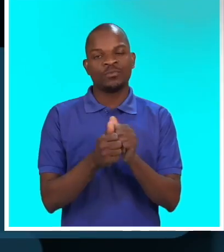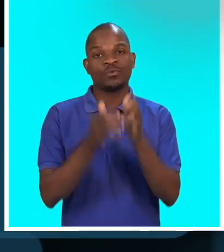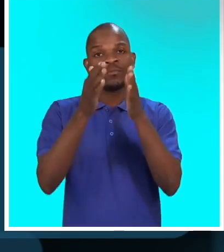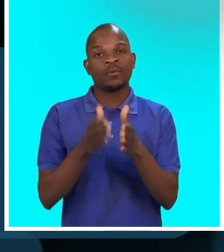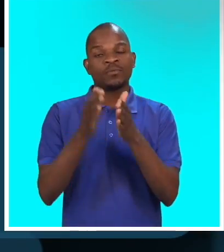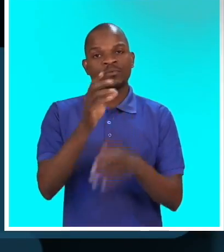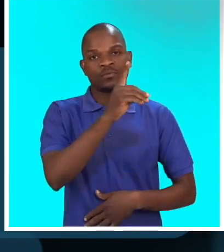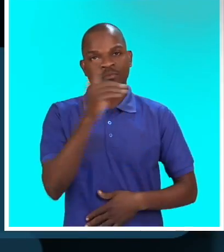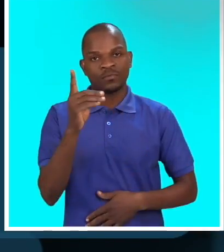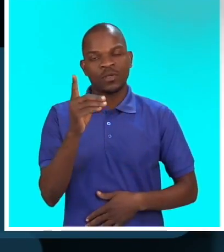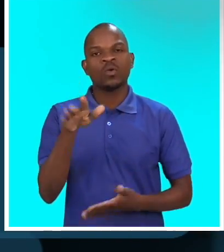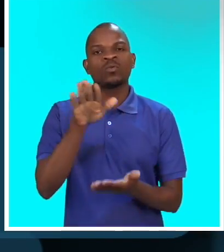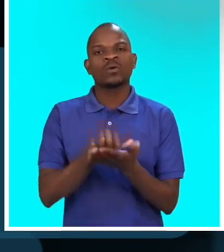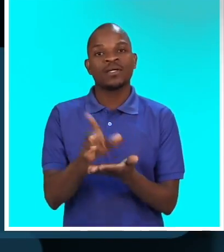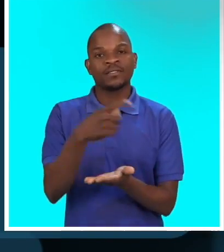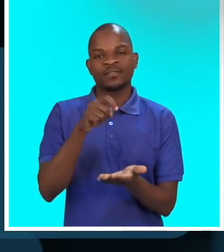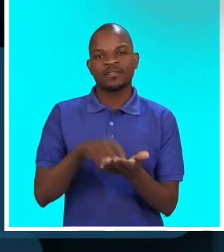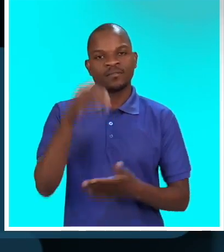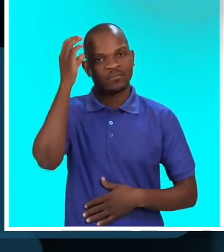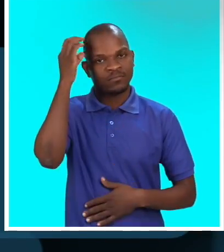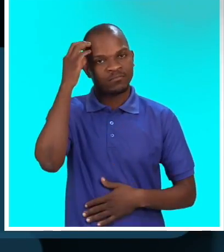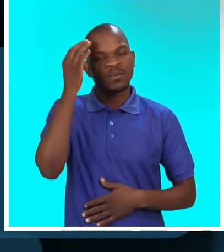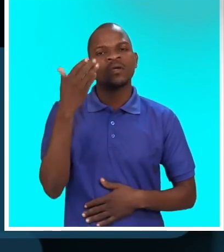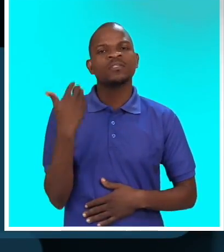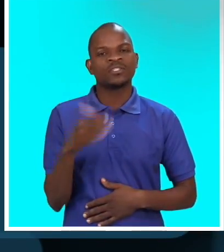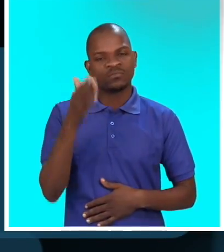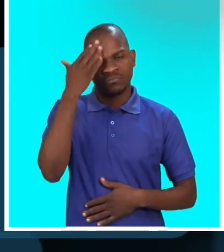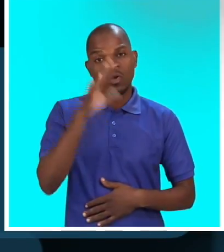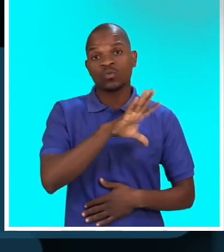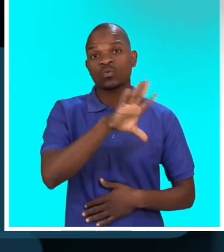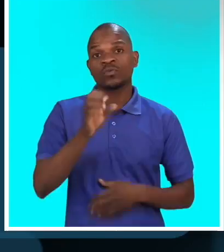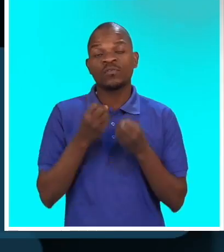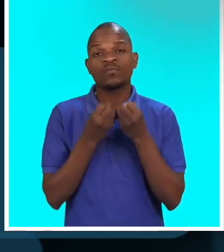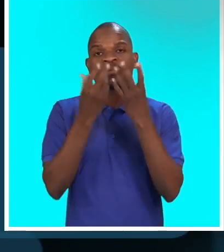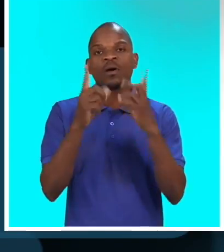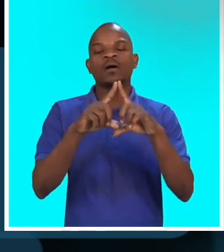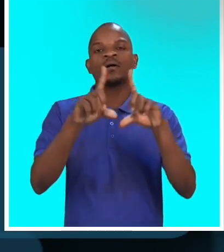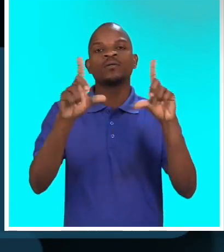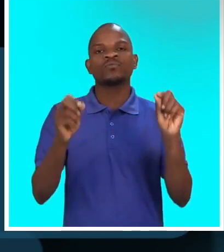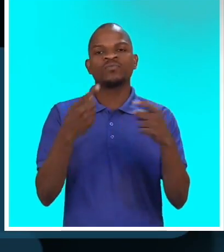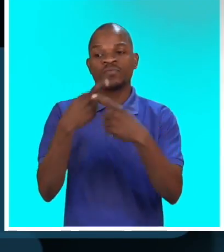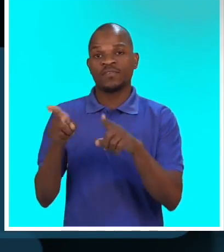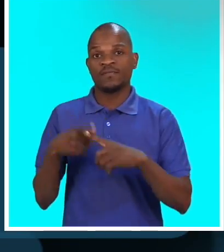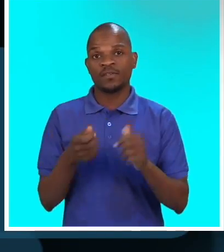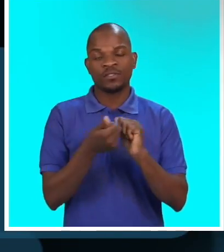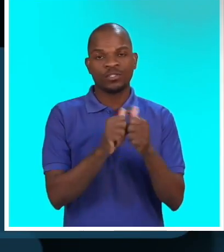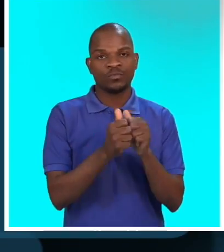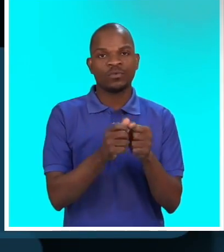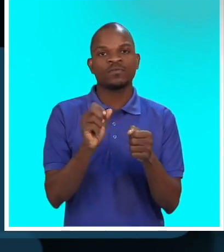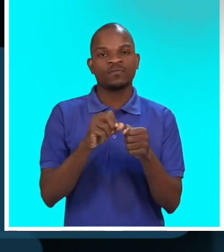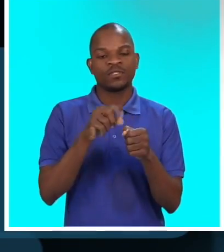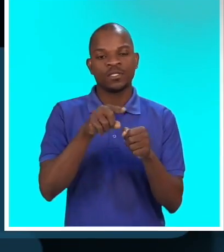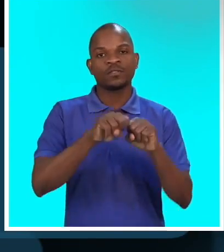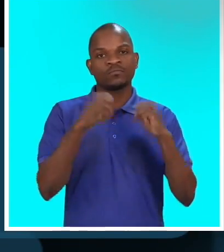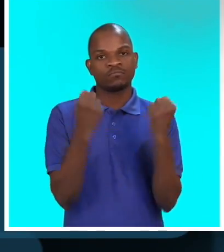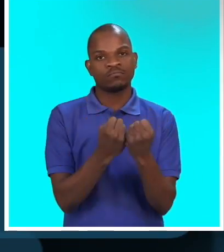adaptado a nível da cidade de Maputo. Onde conhecemos todas as informações acerca das várias modalidades